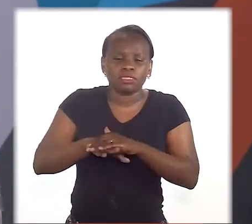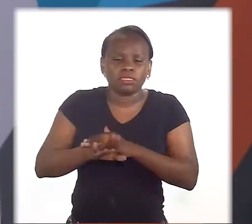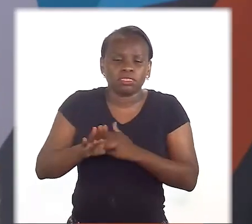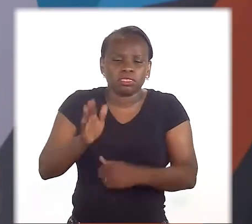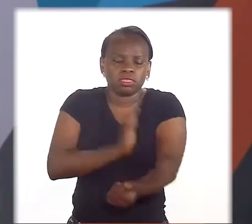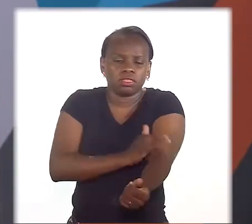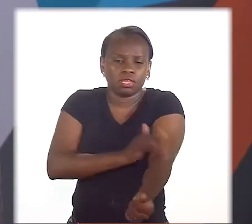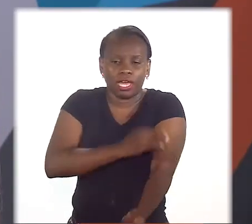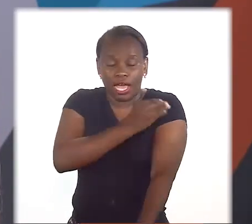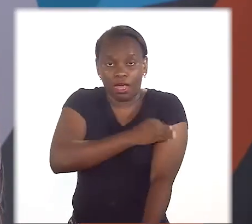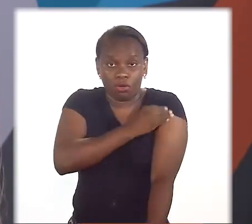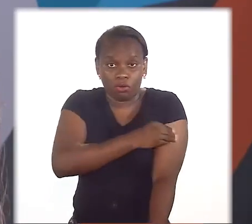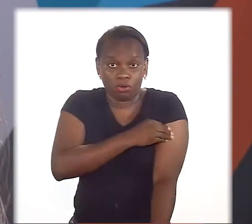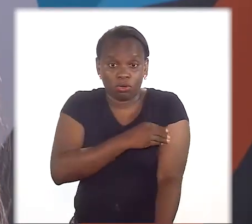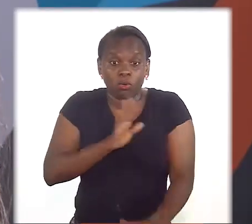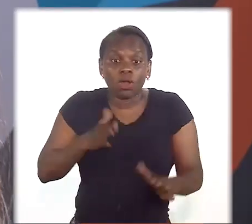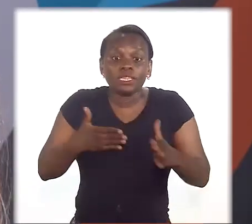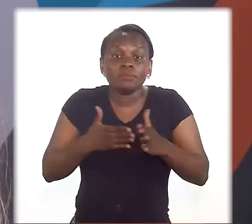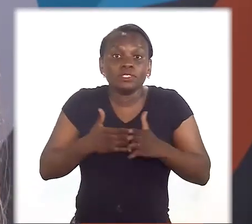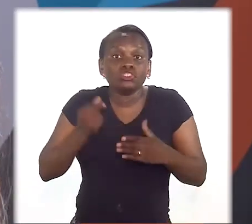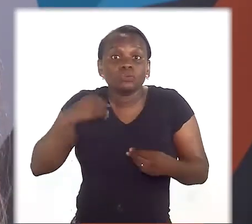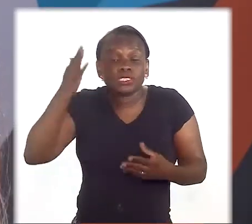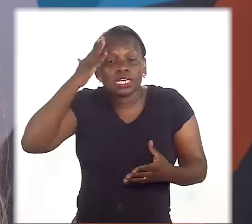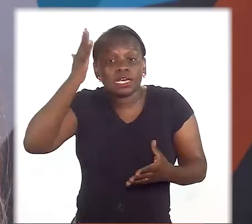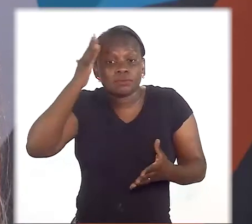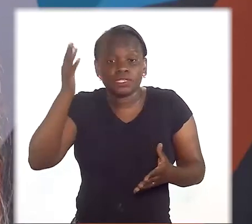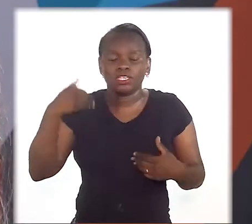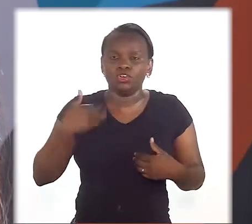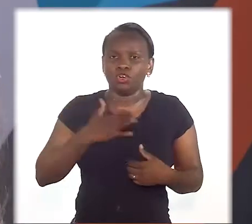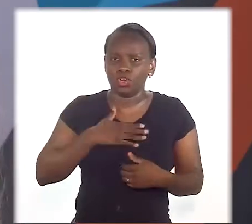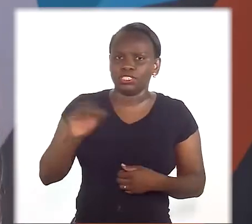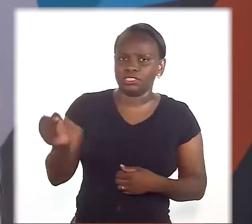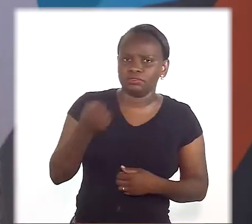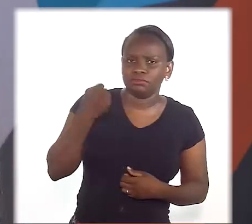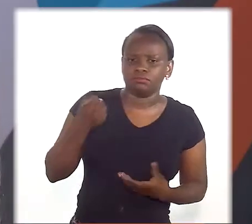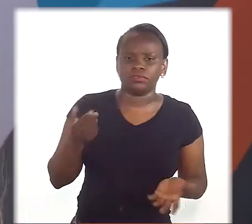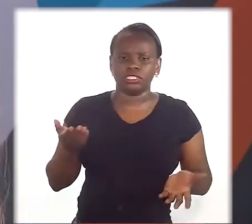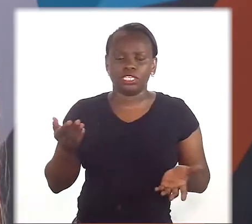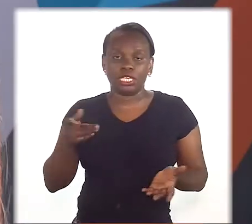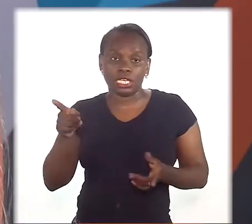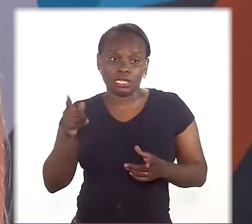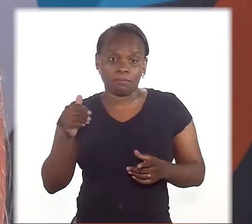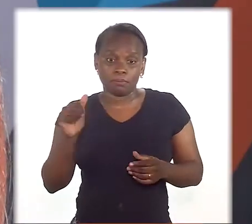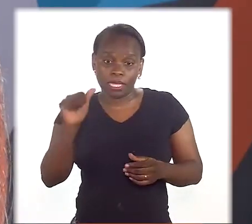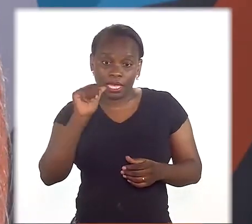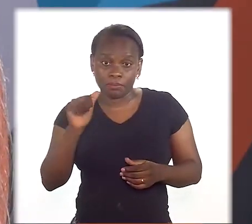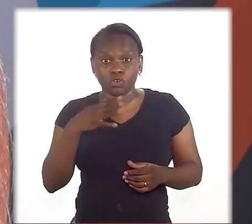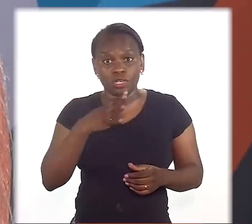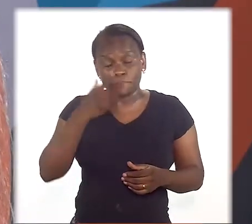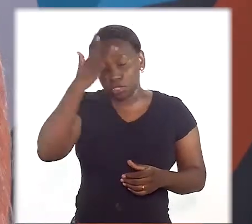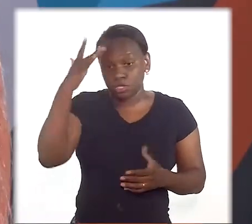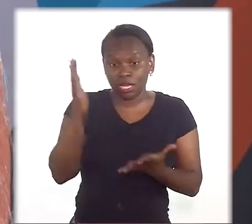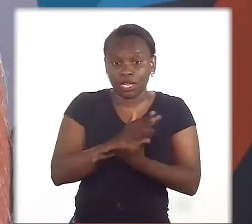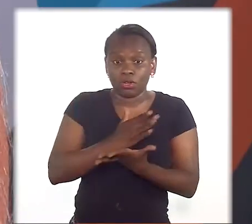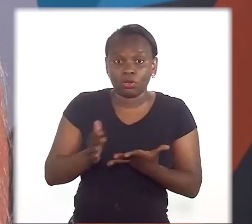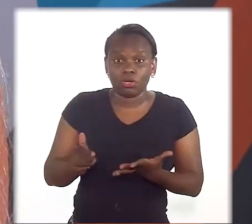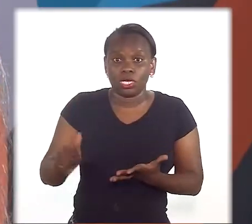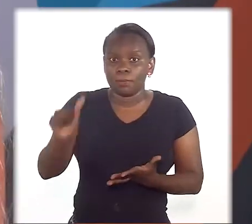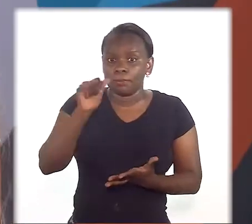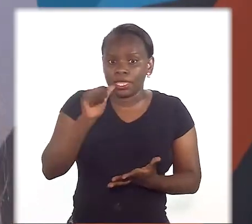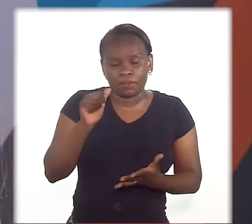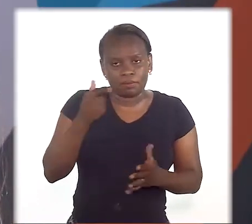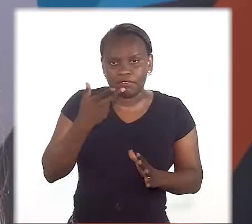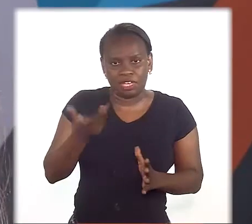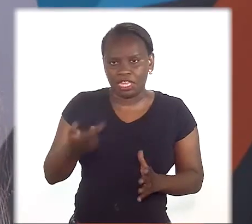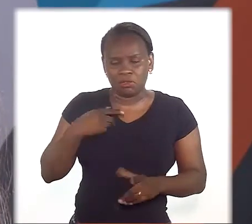dependente, por exemplo, de álcool? Qual é o limiar? Como que a gente sabe? Olha, eu gosto de um chopp, tem um que bebe. Eu conheço pessoas que